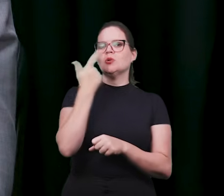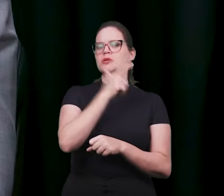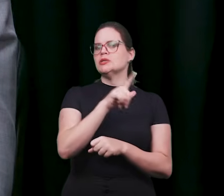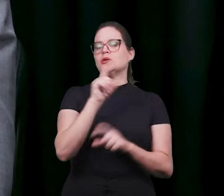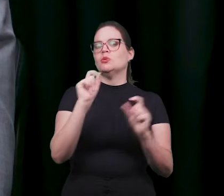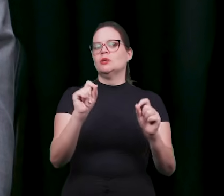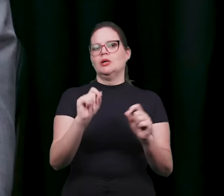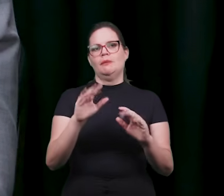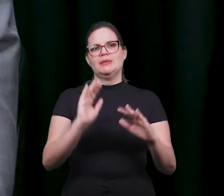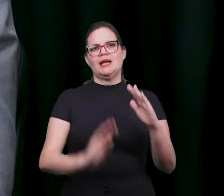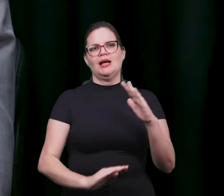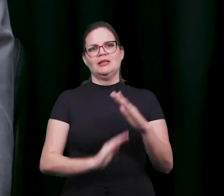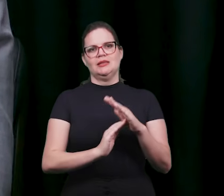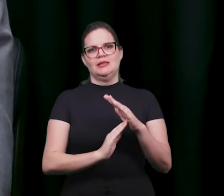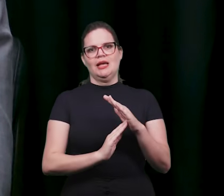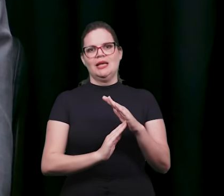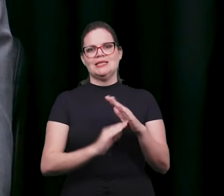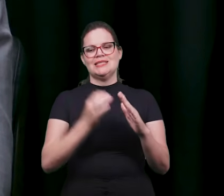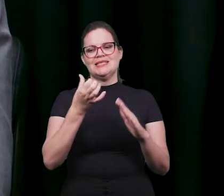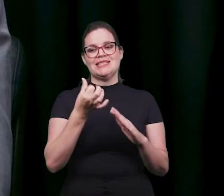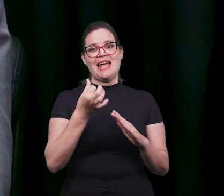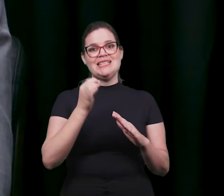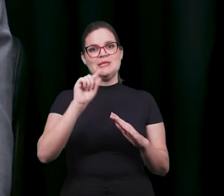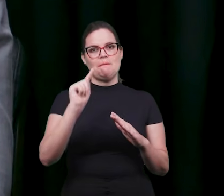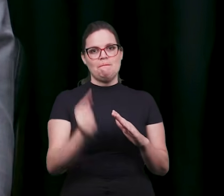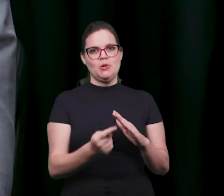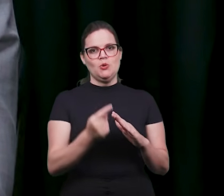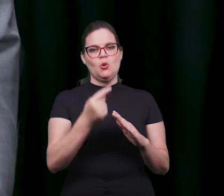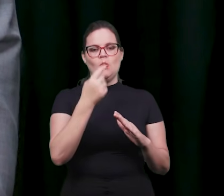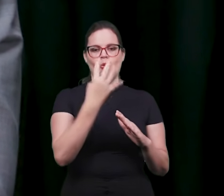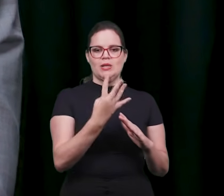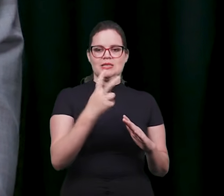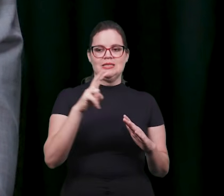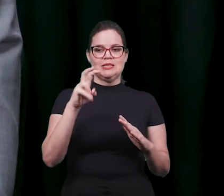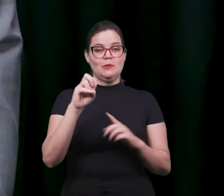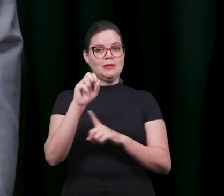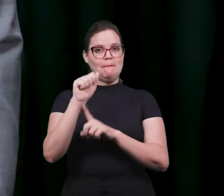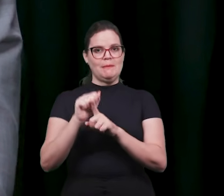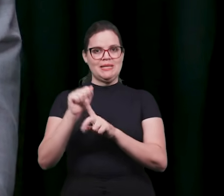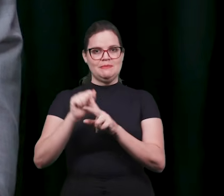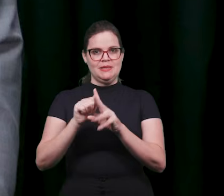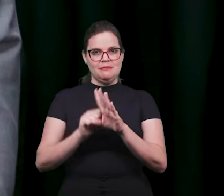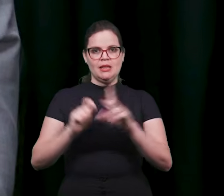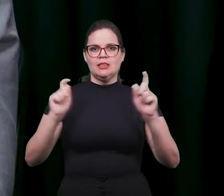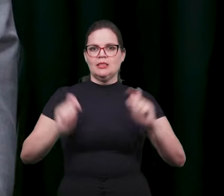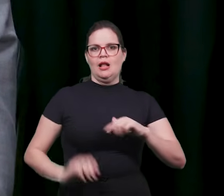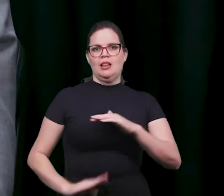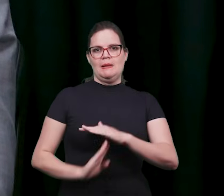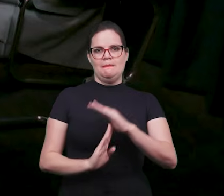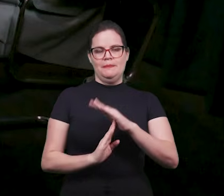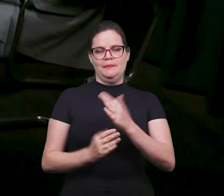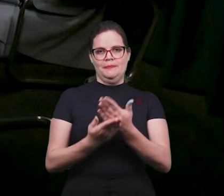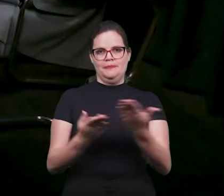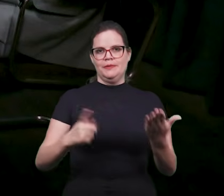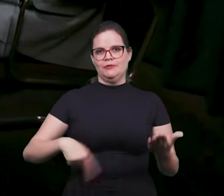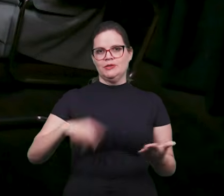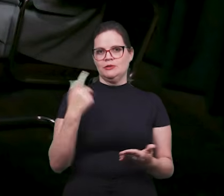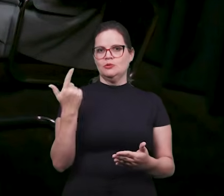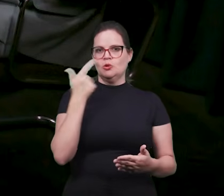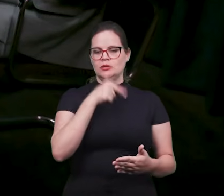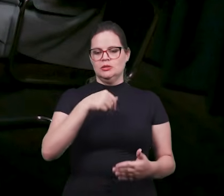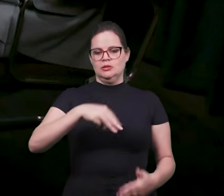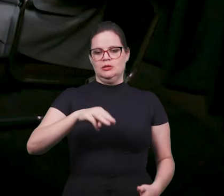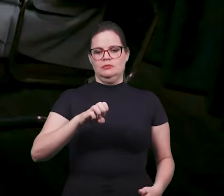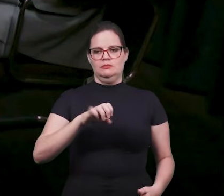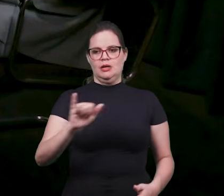até 6.750 por mês, que seria o limite para você ser MEI. E existe até um projeto de